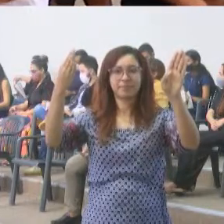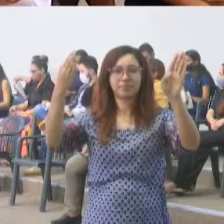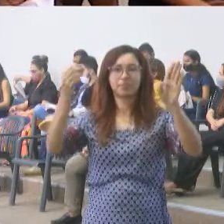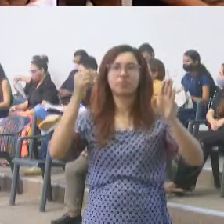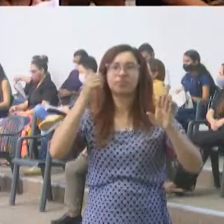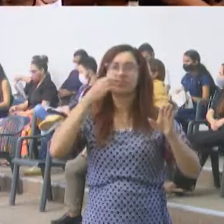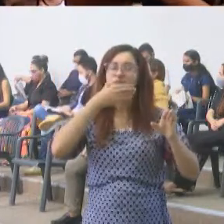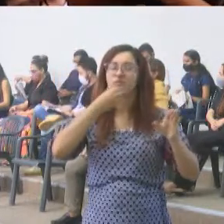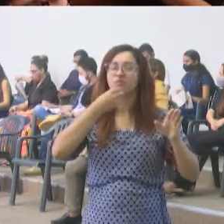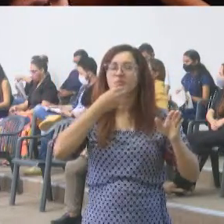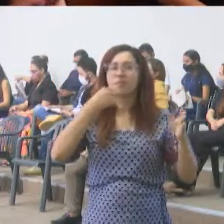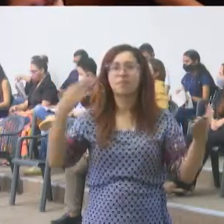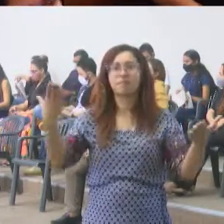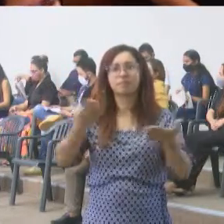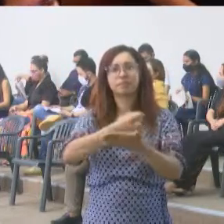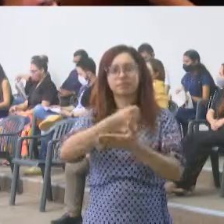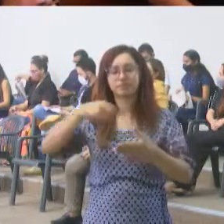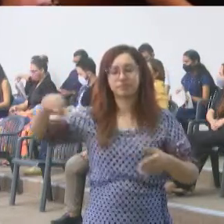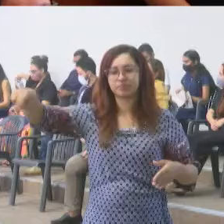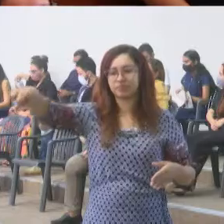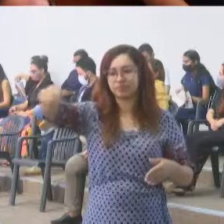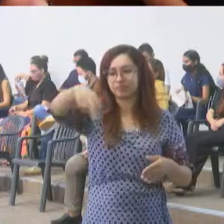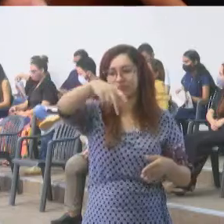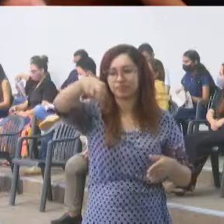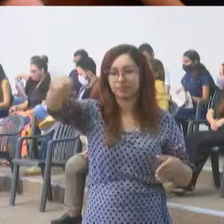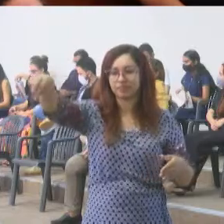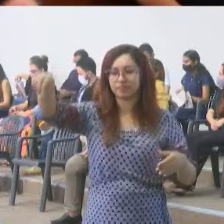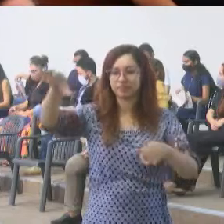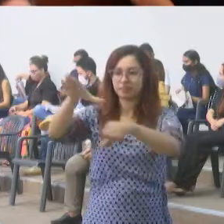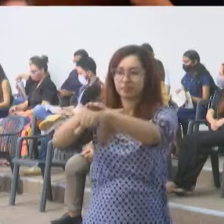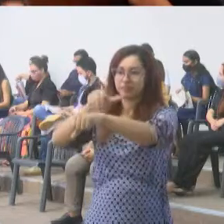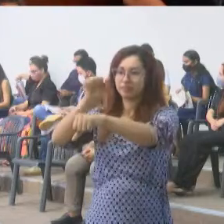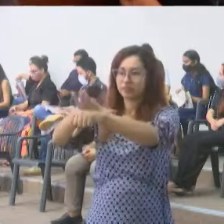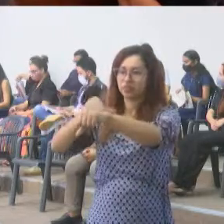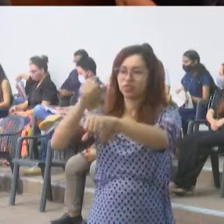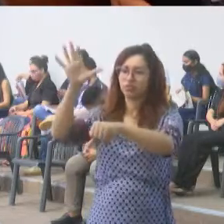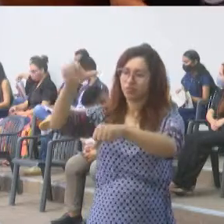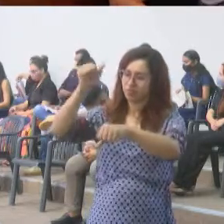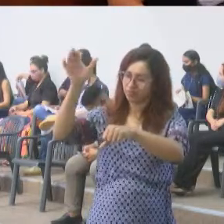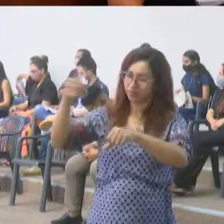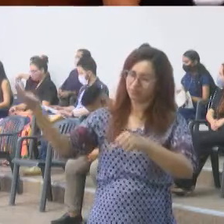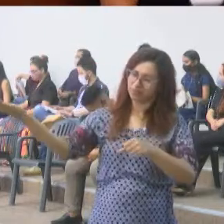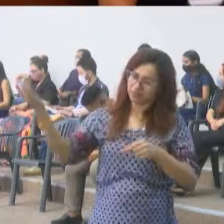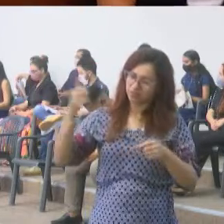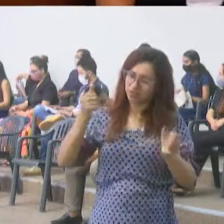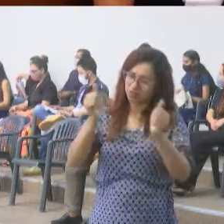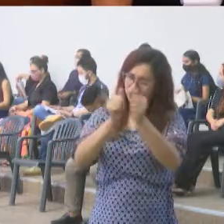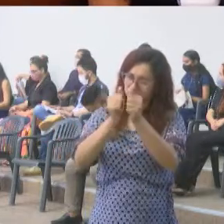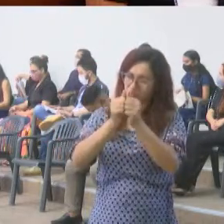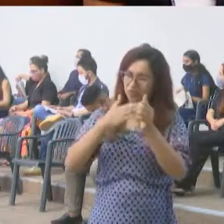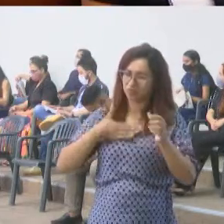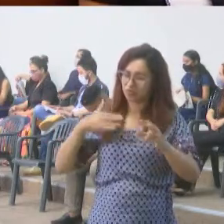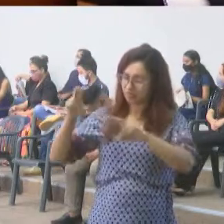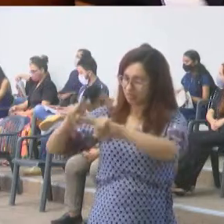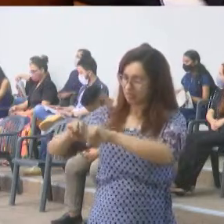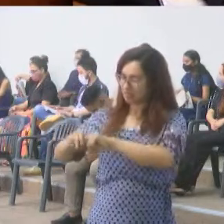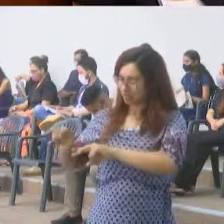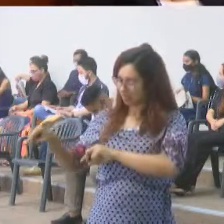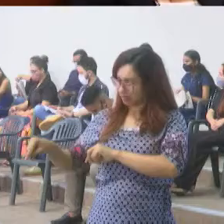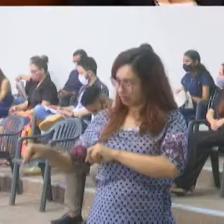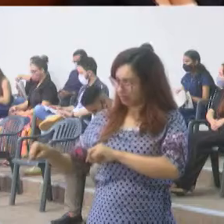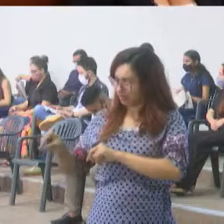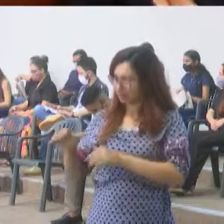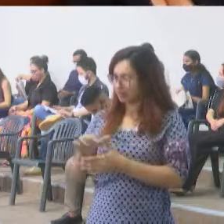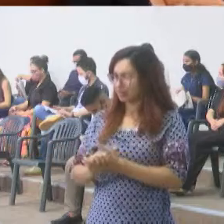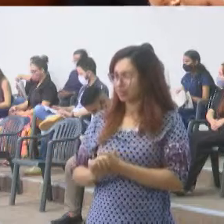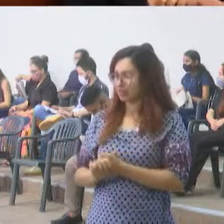que Boaz havia falado ia passando. Então lhe disse: ó fulano, chega-te para aqui e assenta-te. Ele se virou e